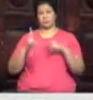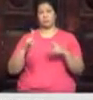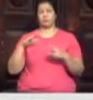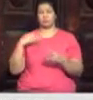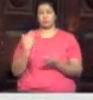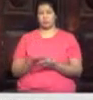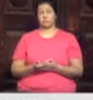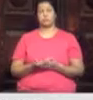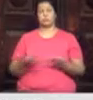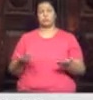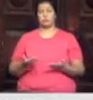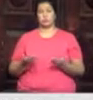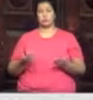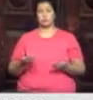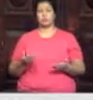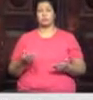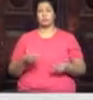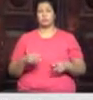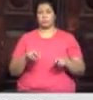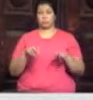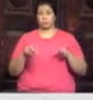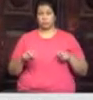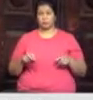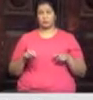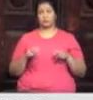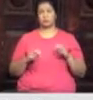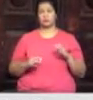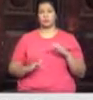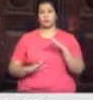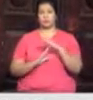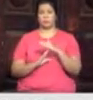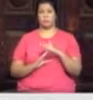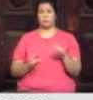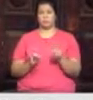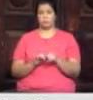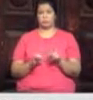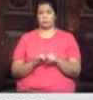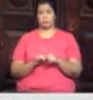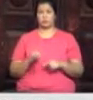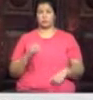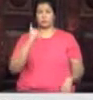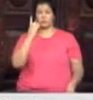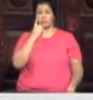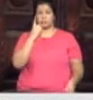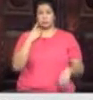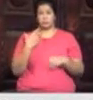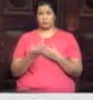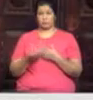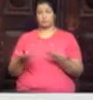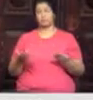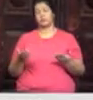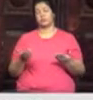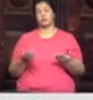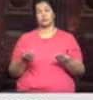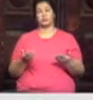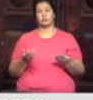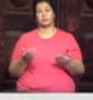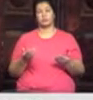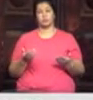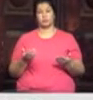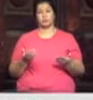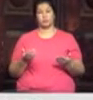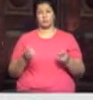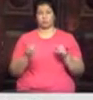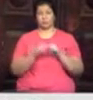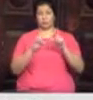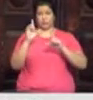últimas semanas, este expediente final, deputado Bruno Dauai, deputado Luiz Martins, quem ainda nos